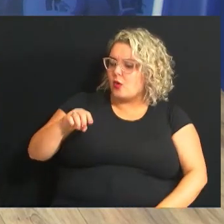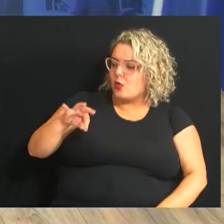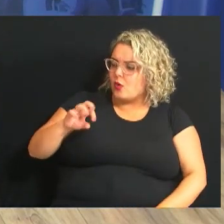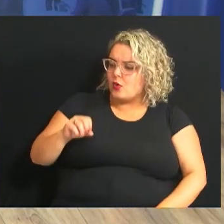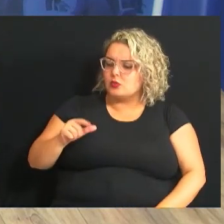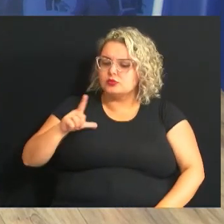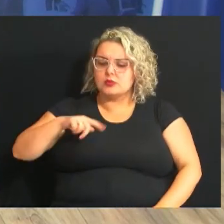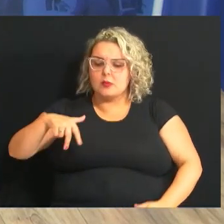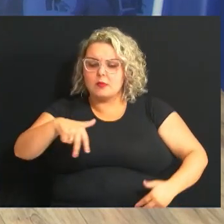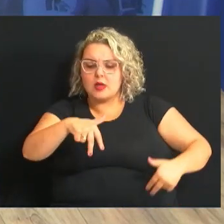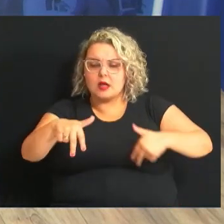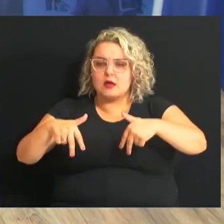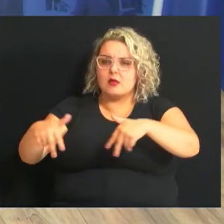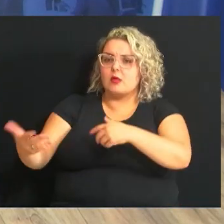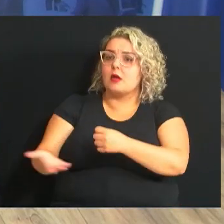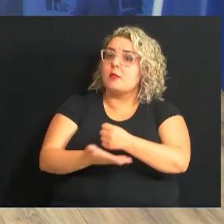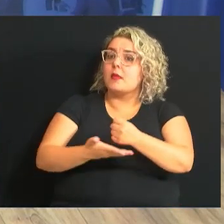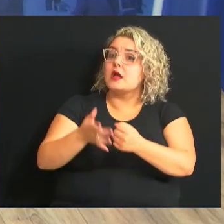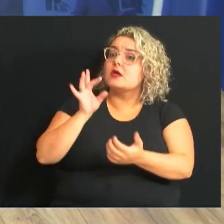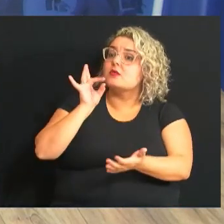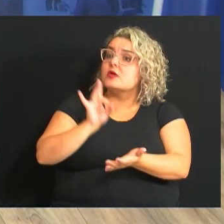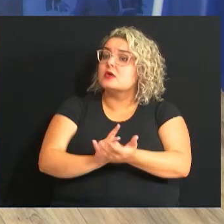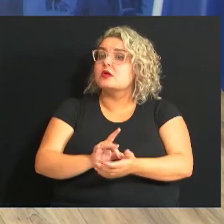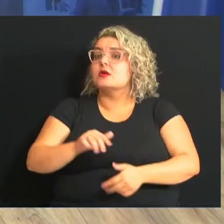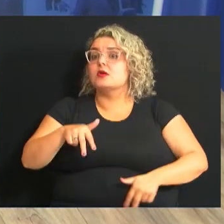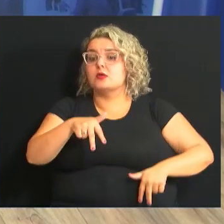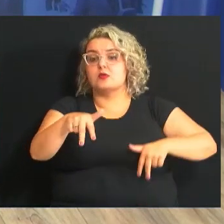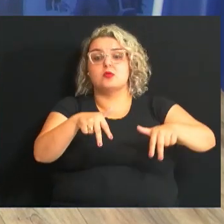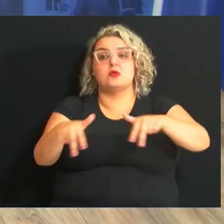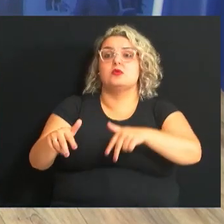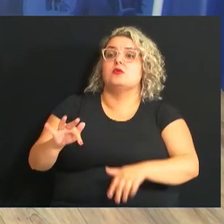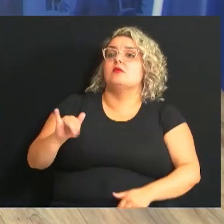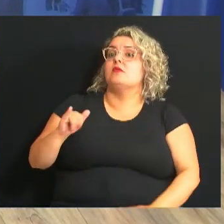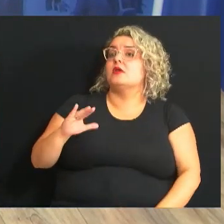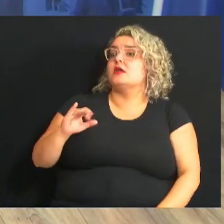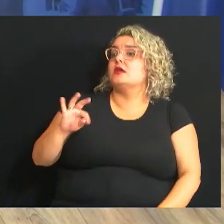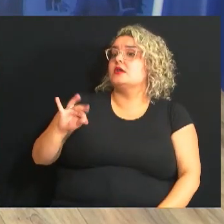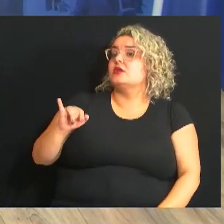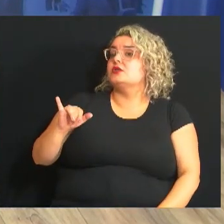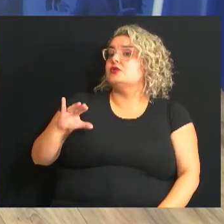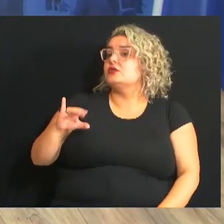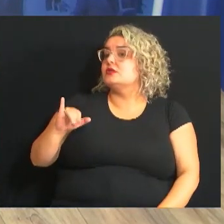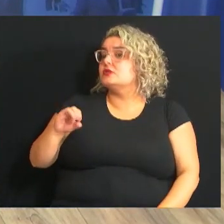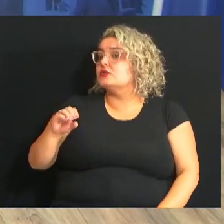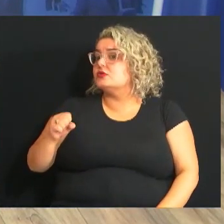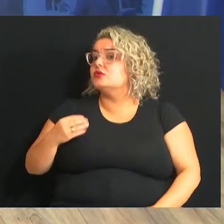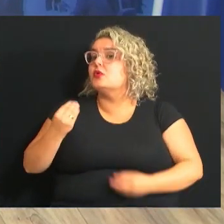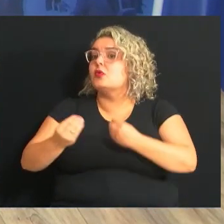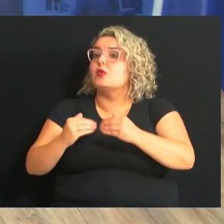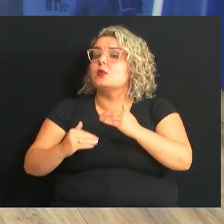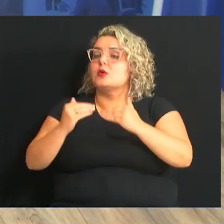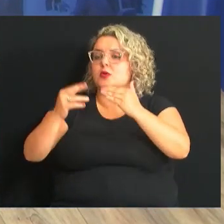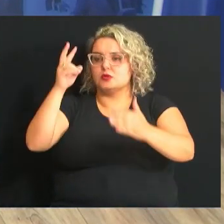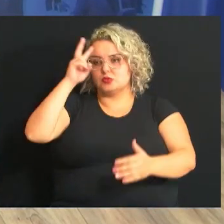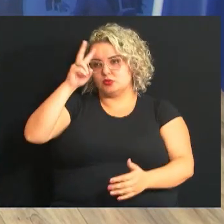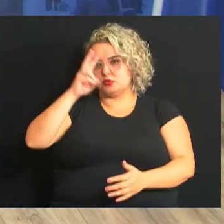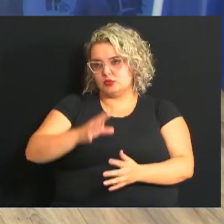é baseado em fatos reais, são personagens fictícios. De que maneira que você construiu a história?